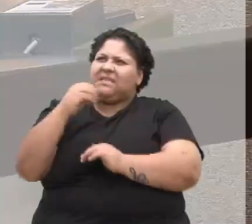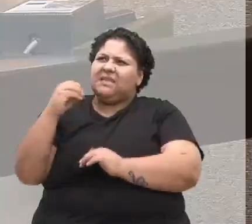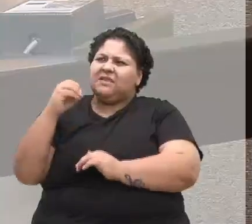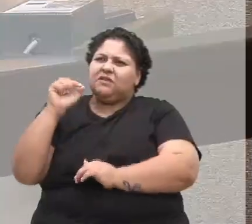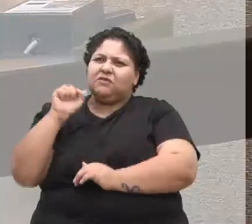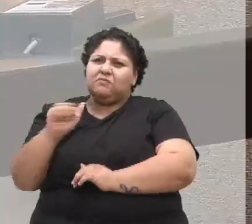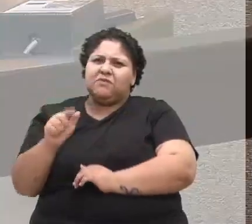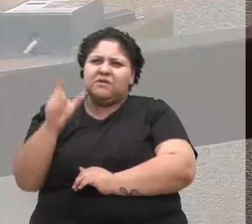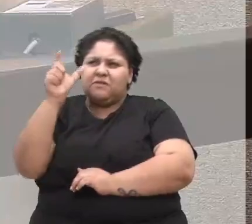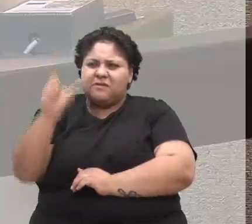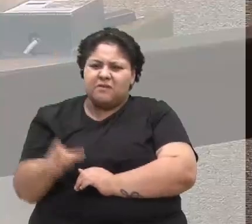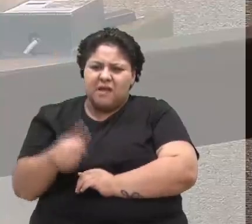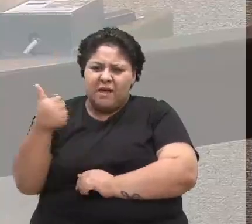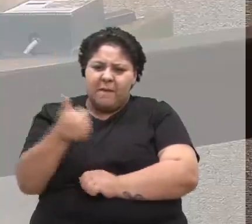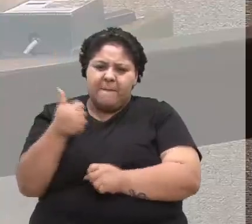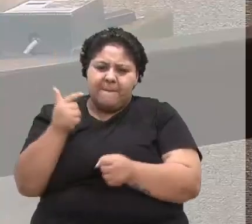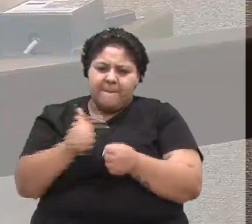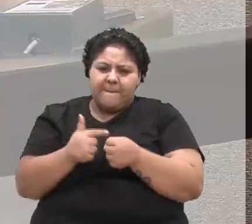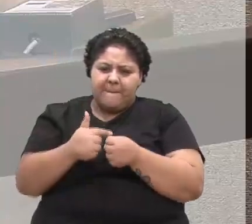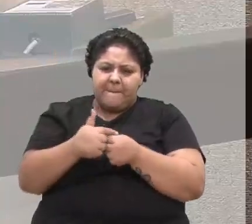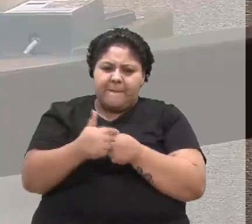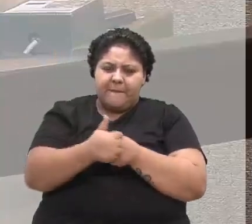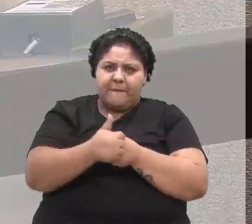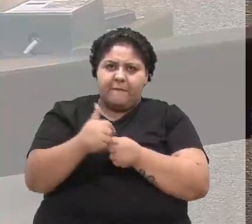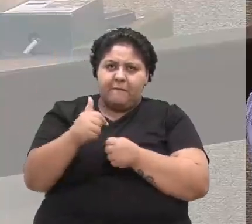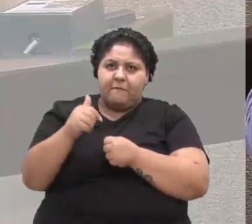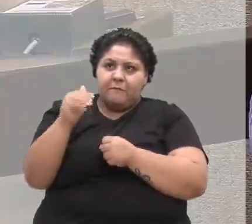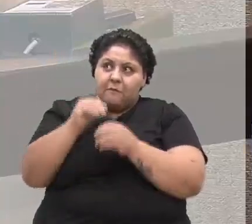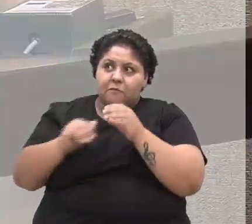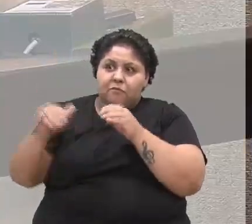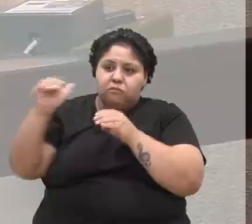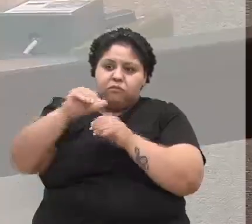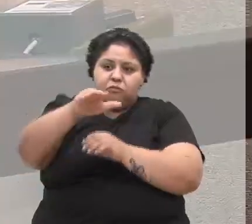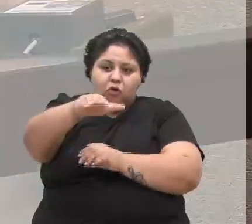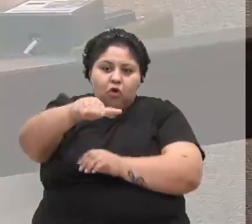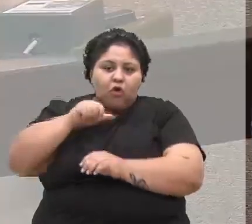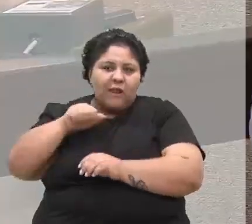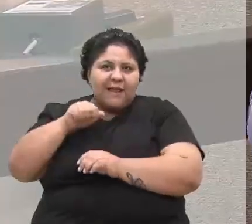da primeira cidade neste patamar como coleta mecanizada.